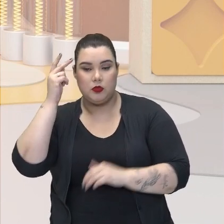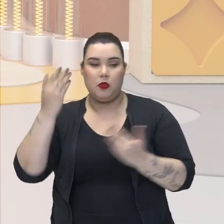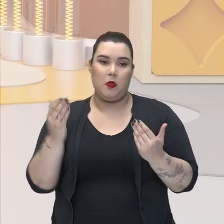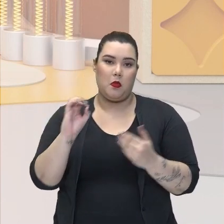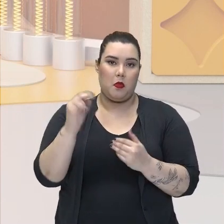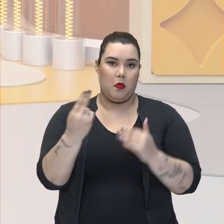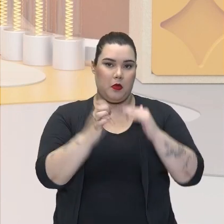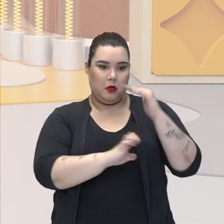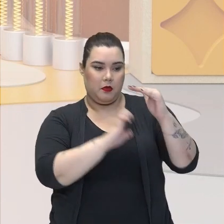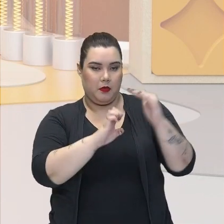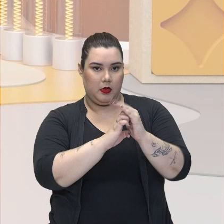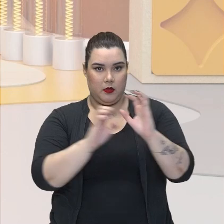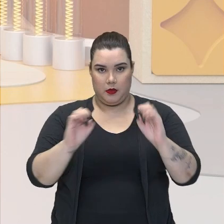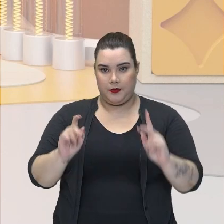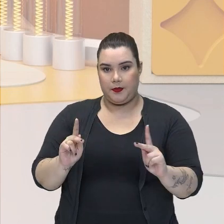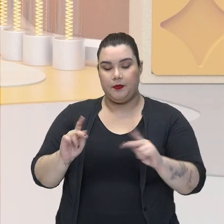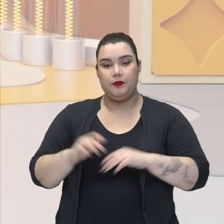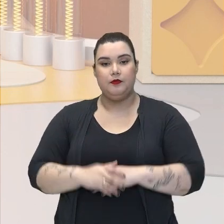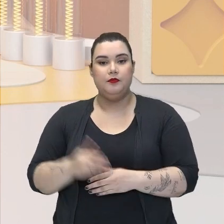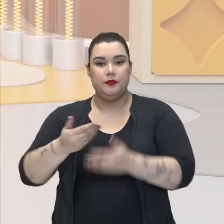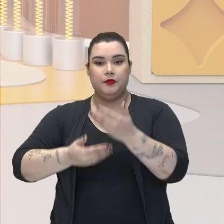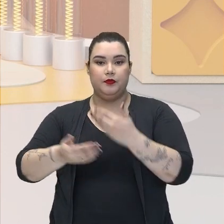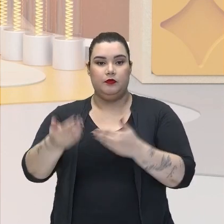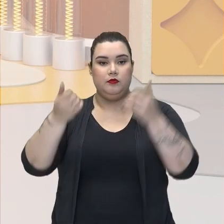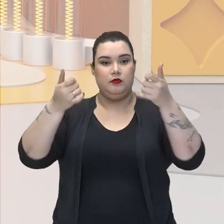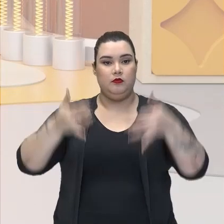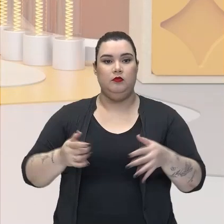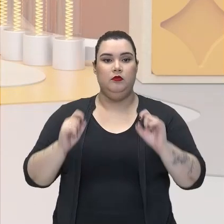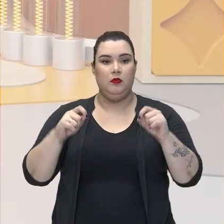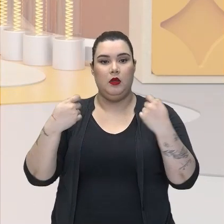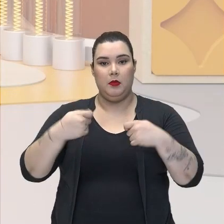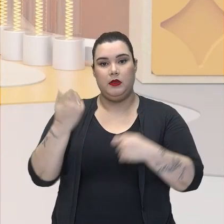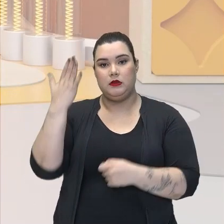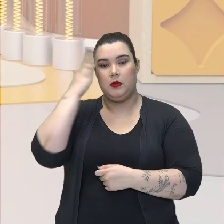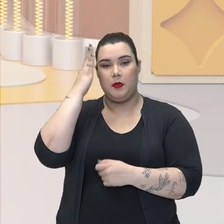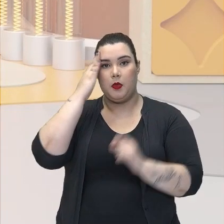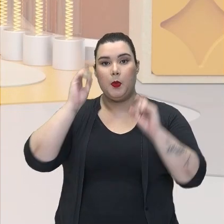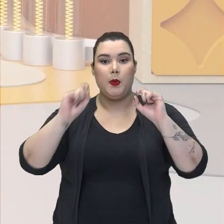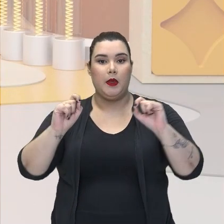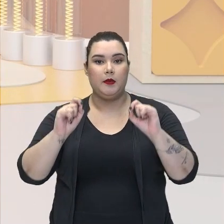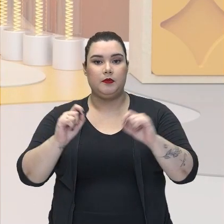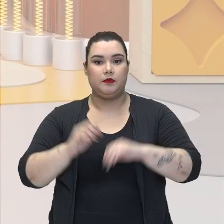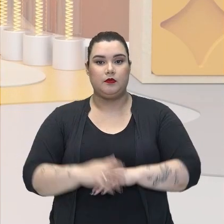por exemplo, certo? Dando continuidade, a gente precisa compreender também que,